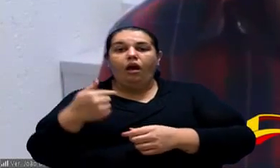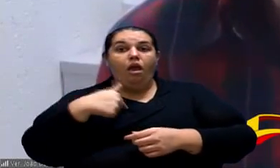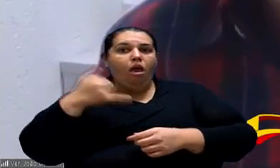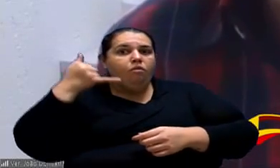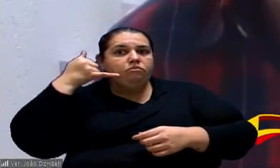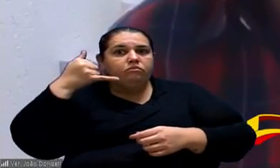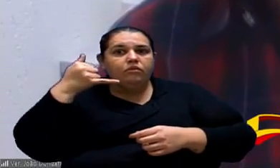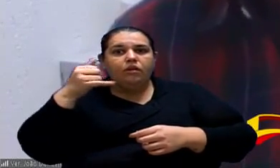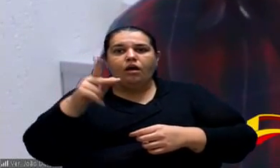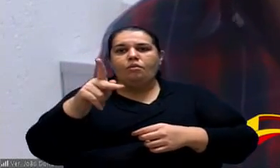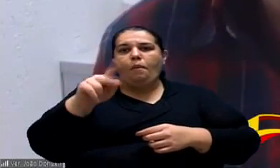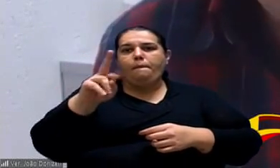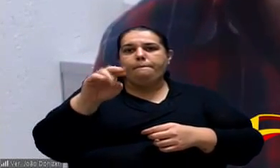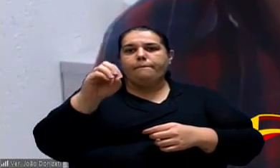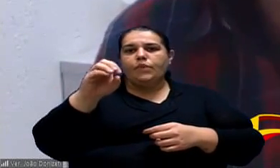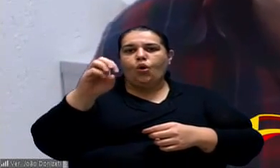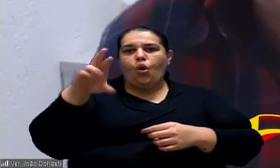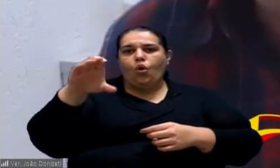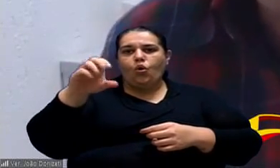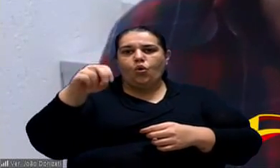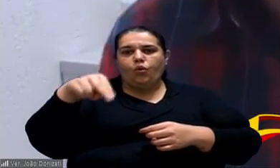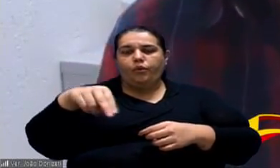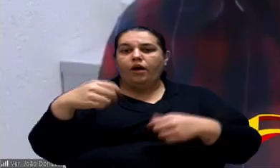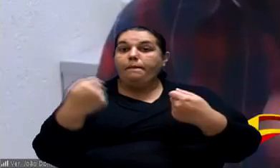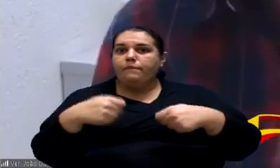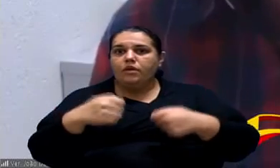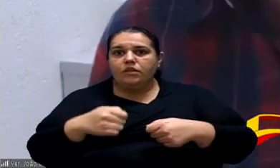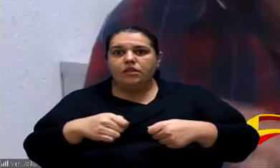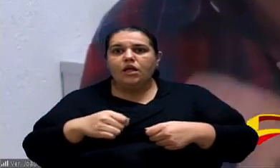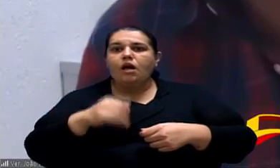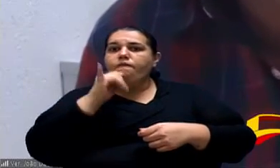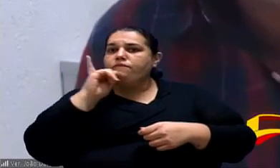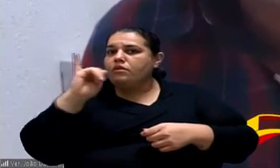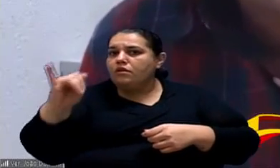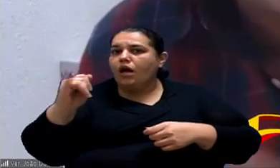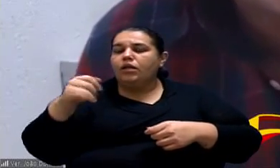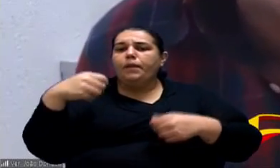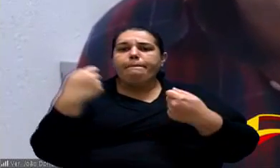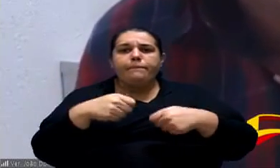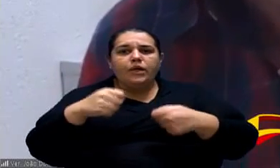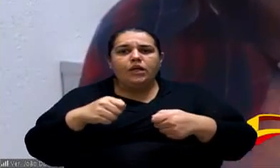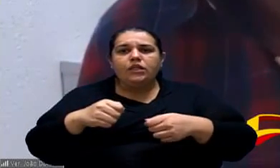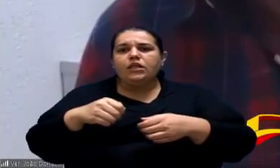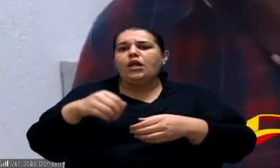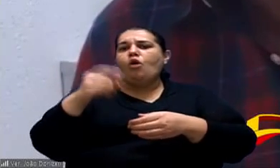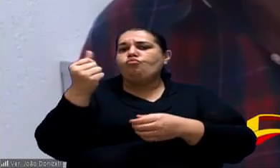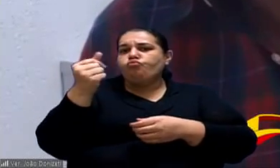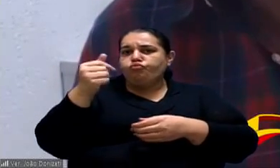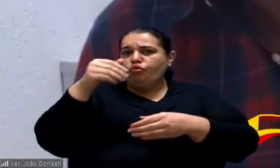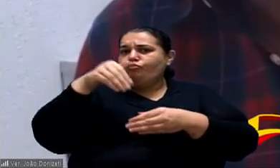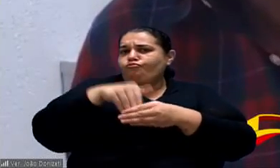Liguei no PROCON e fiz a denúncia. É isso que tem que ser feito. Tem que botar a mão no bolso